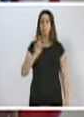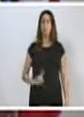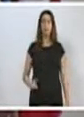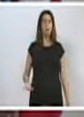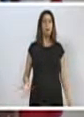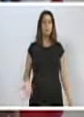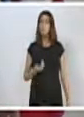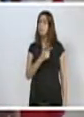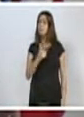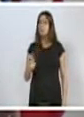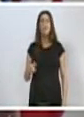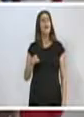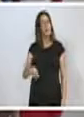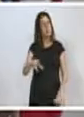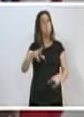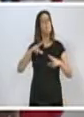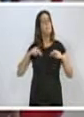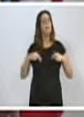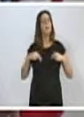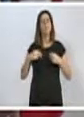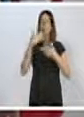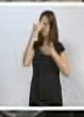sim. Eles merecem. Obrigado, presidente. Obrigado, Obrigado,